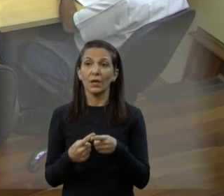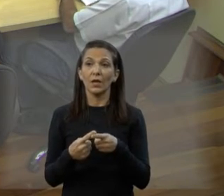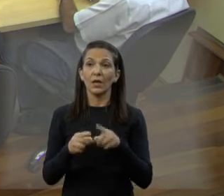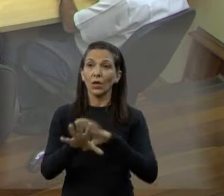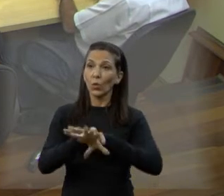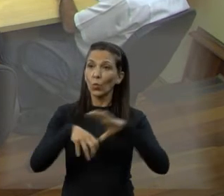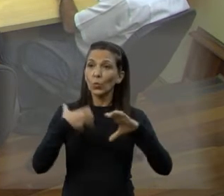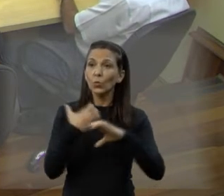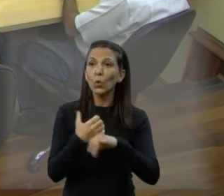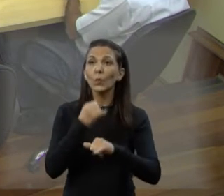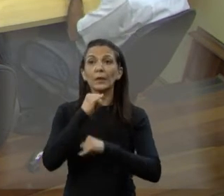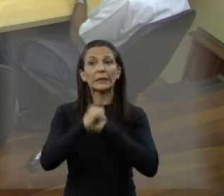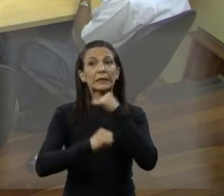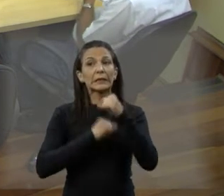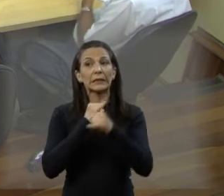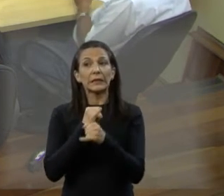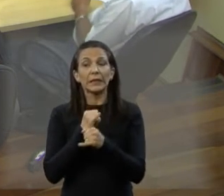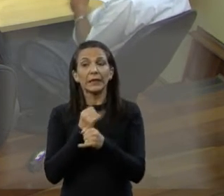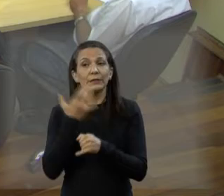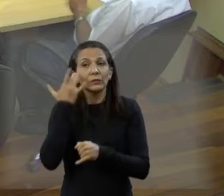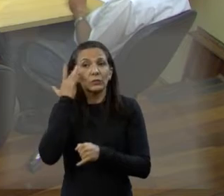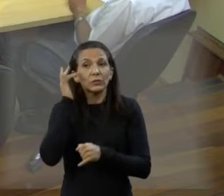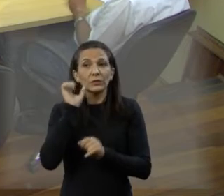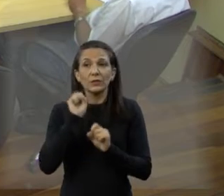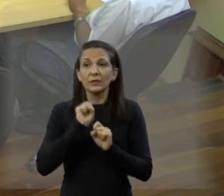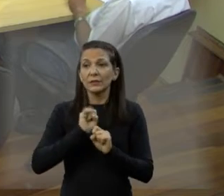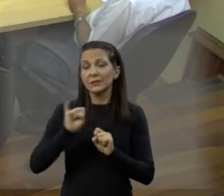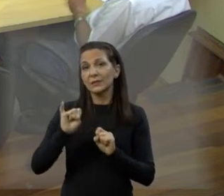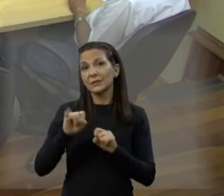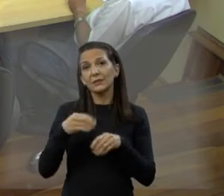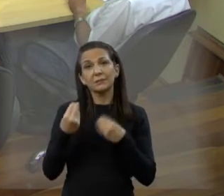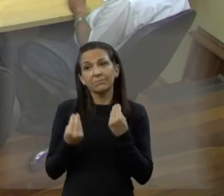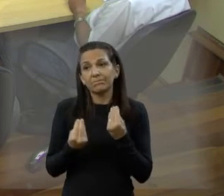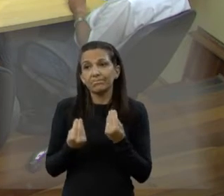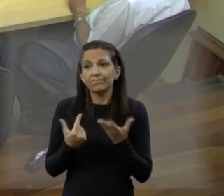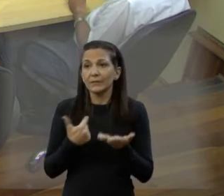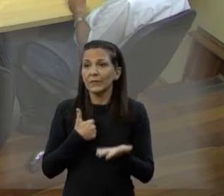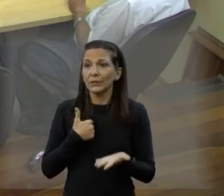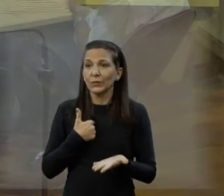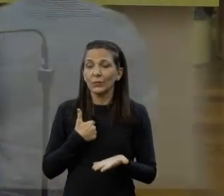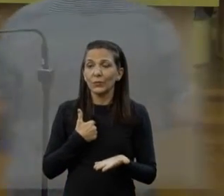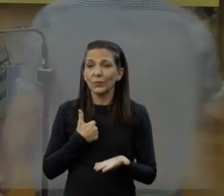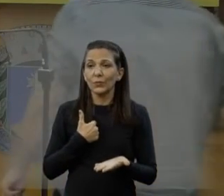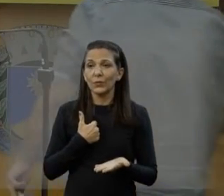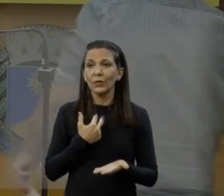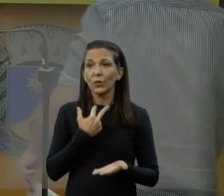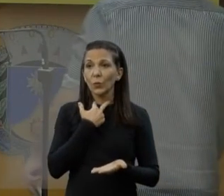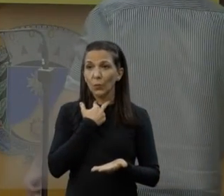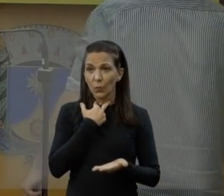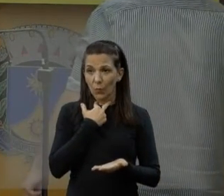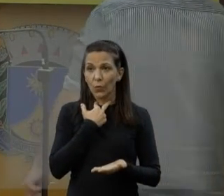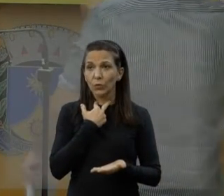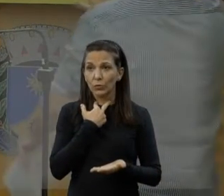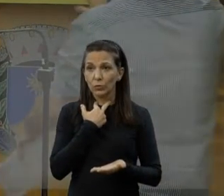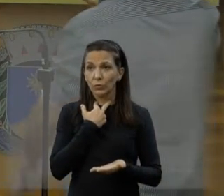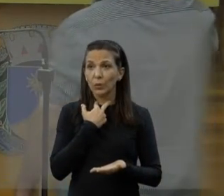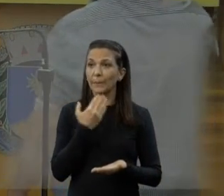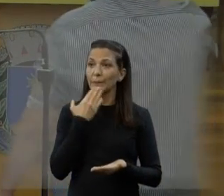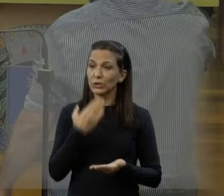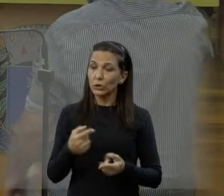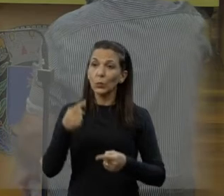na na internet não sei se cabe não é eu não posso proibir é um pedido